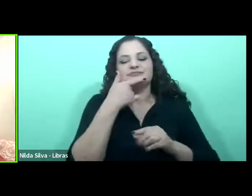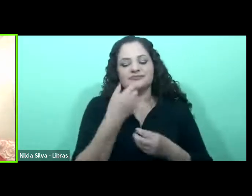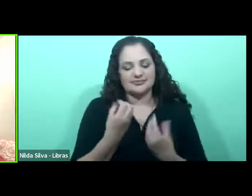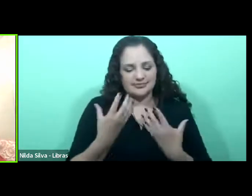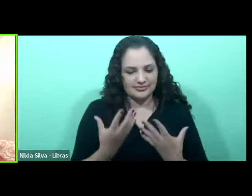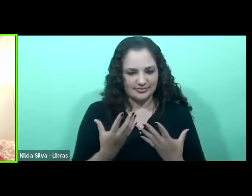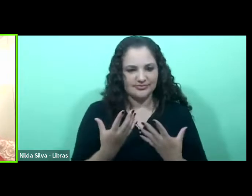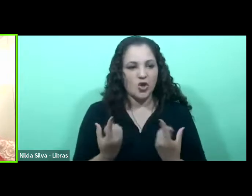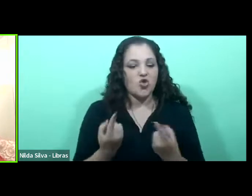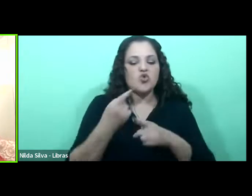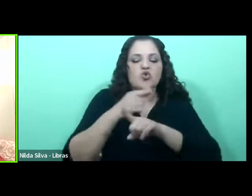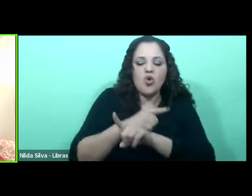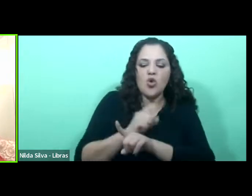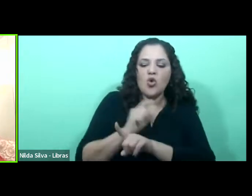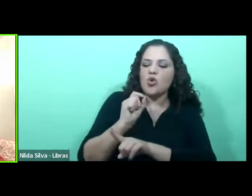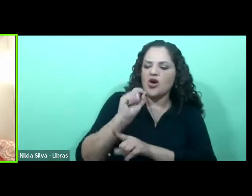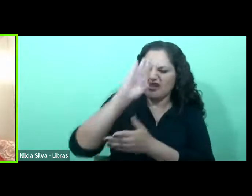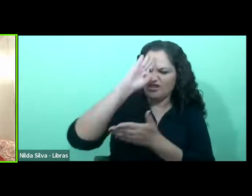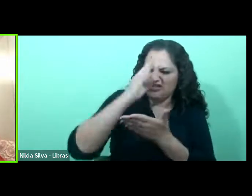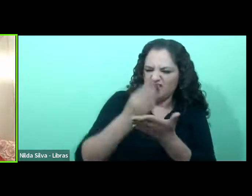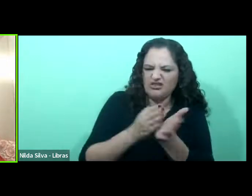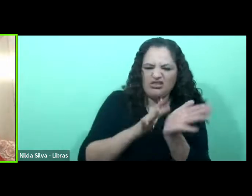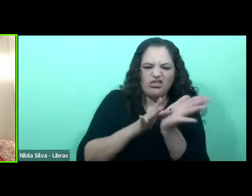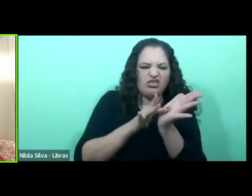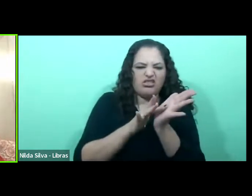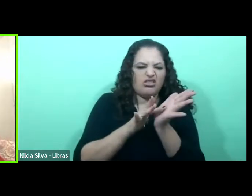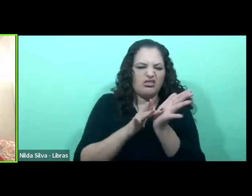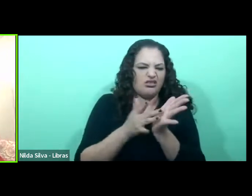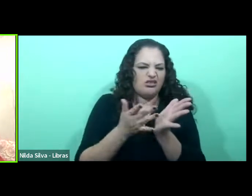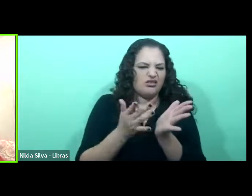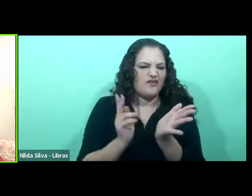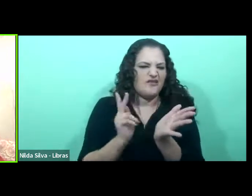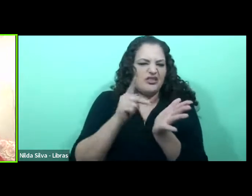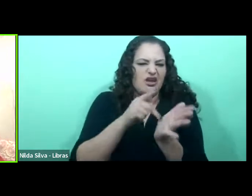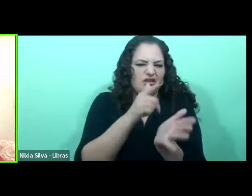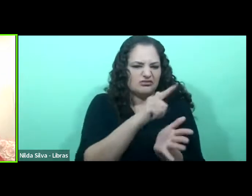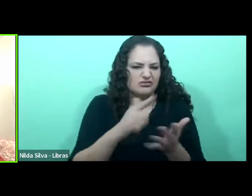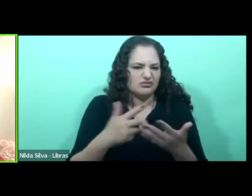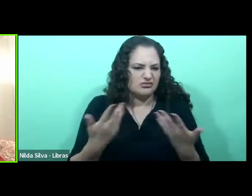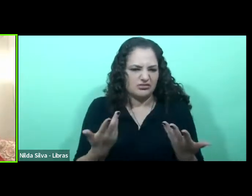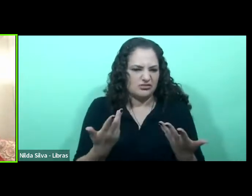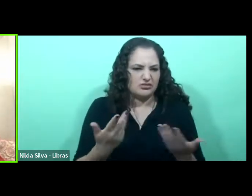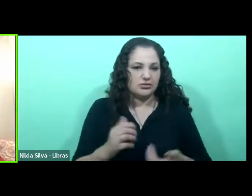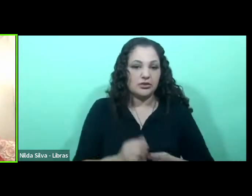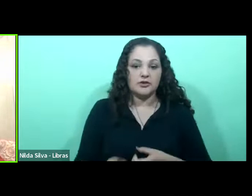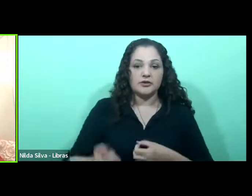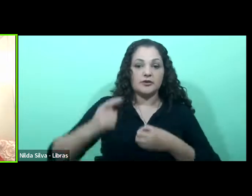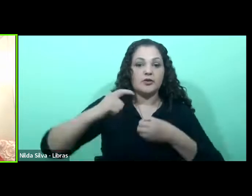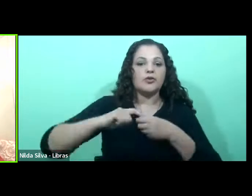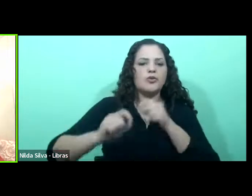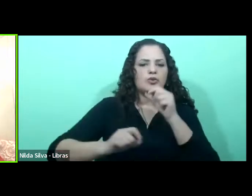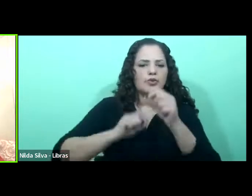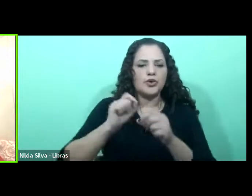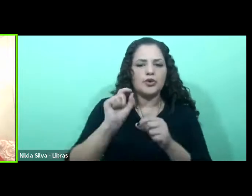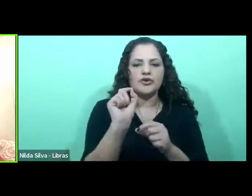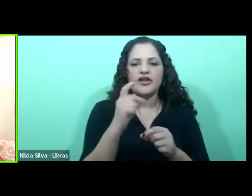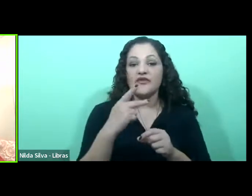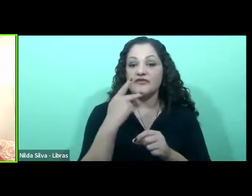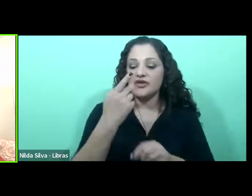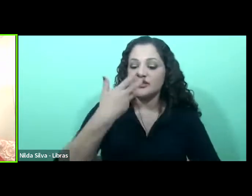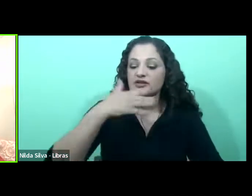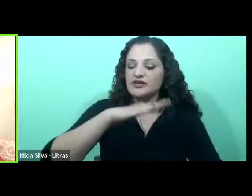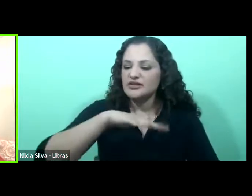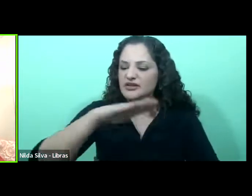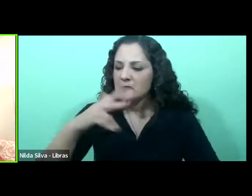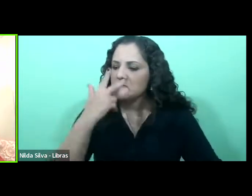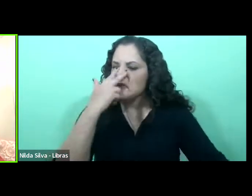em ilusões. Voltando ao filme inteiro, me parece que estudar as crianças é um caminho. Reconhecer a velhice